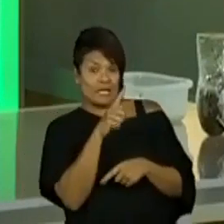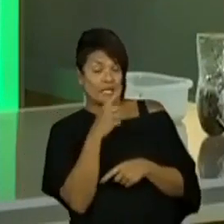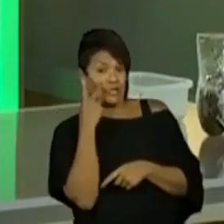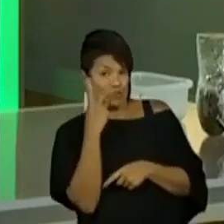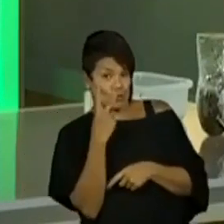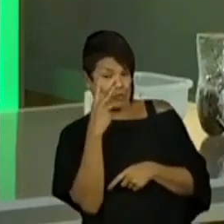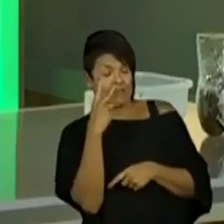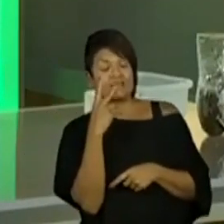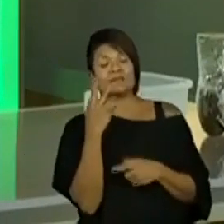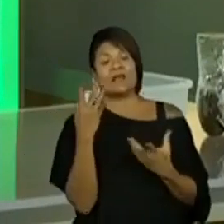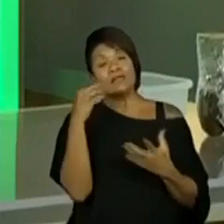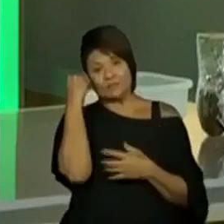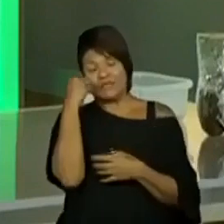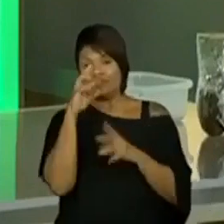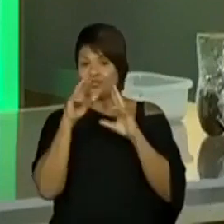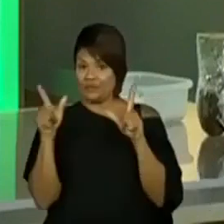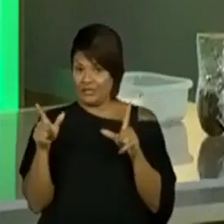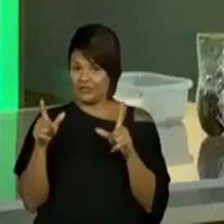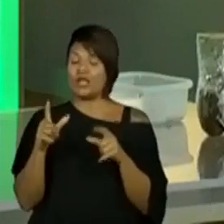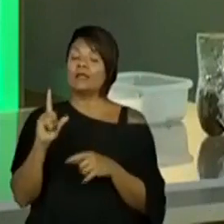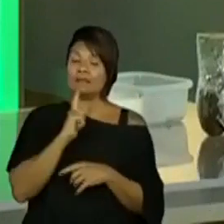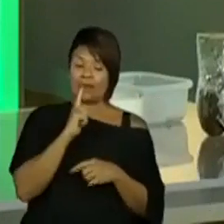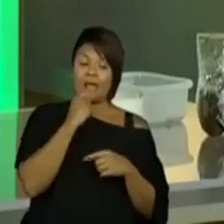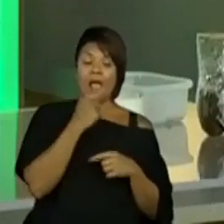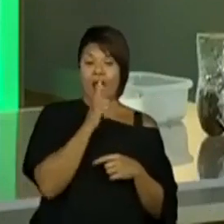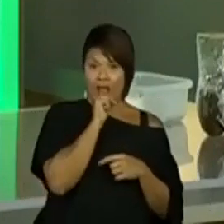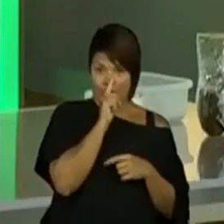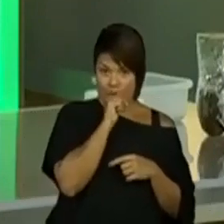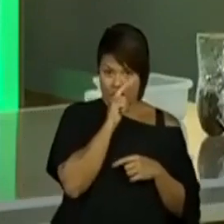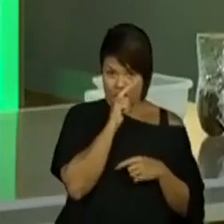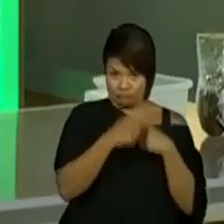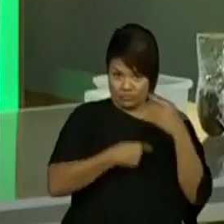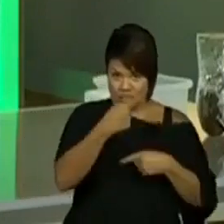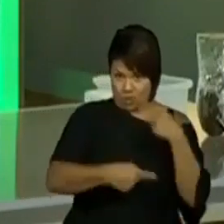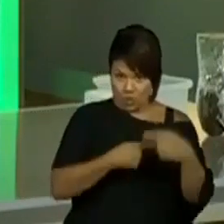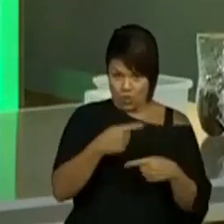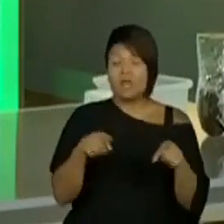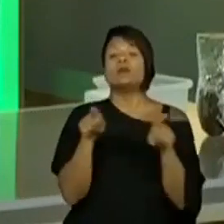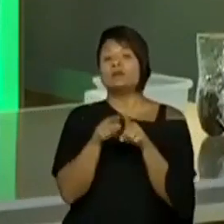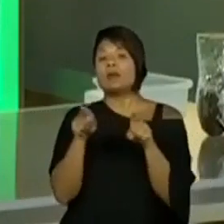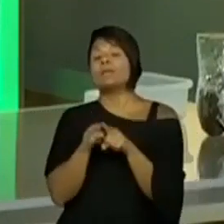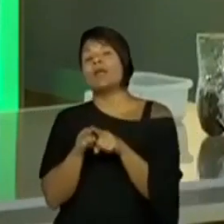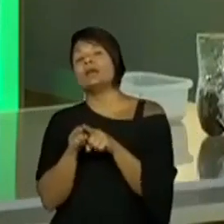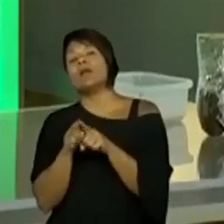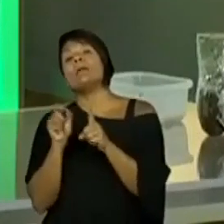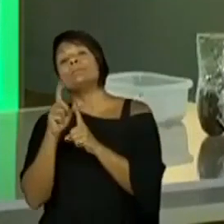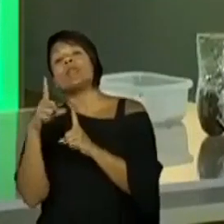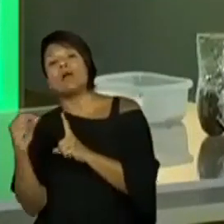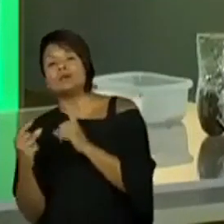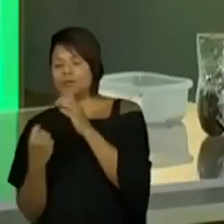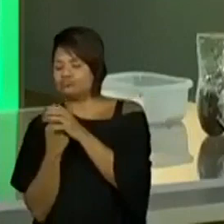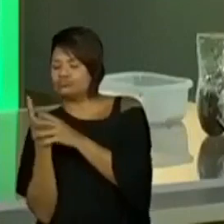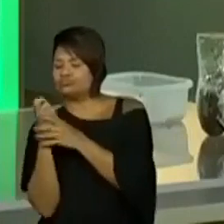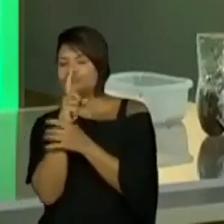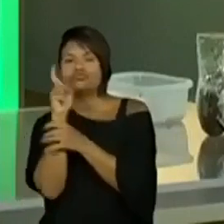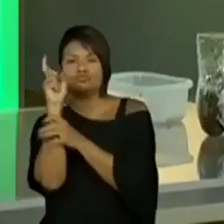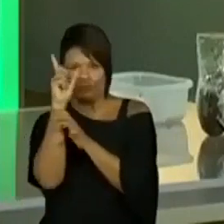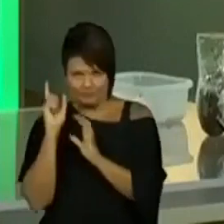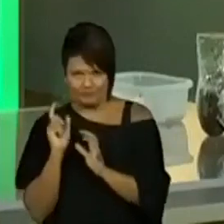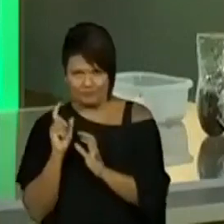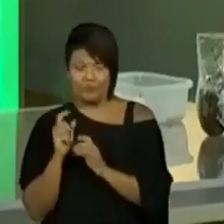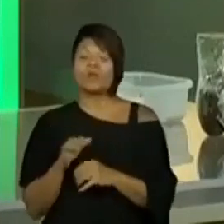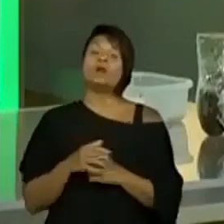da planta e a outra é o ciclo da água, tá bom? Aí o que você vai fazer aqui? Você vai colocar a sua muda ou a sua